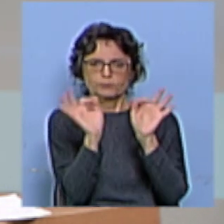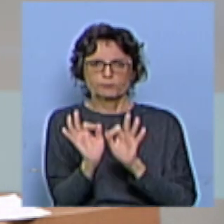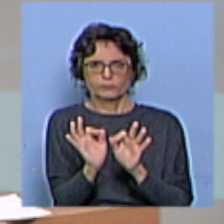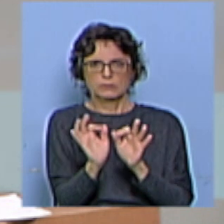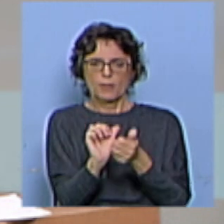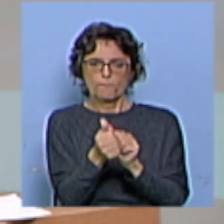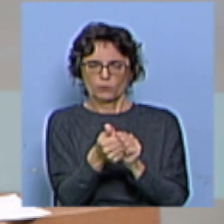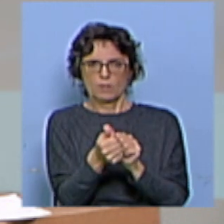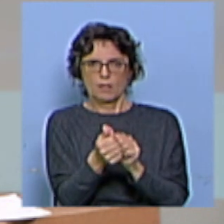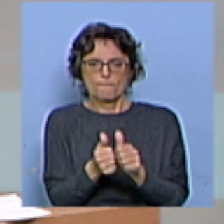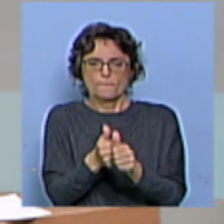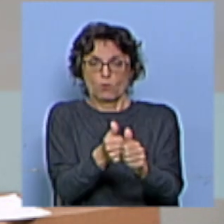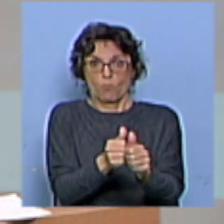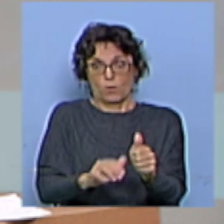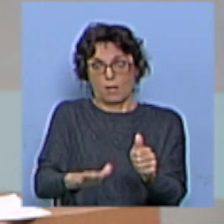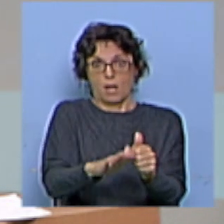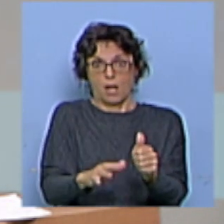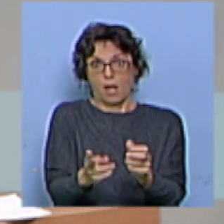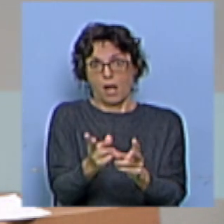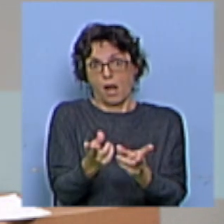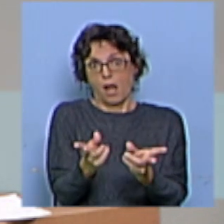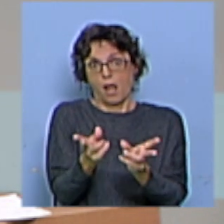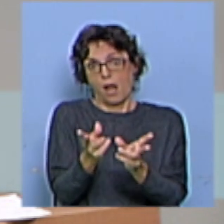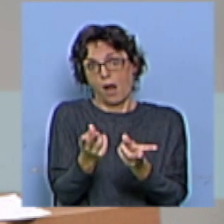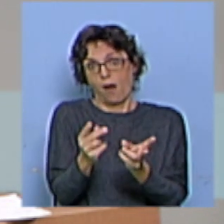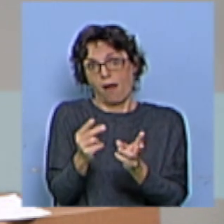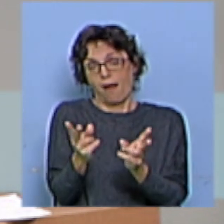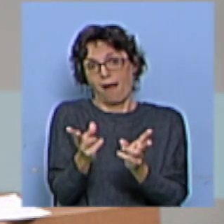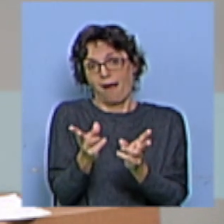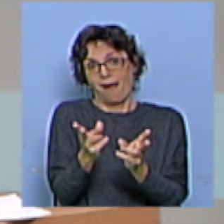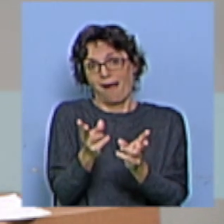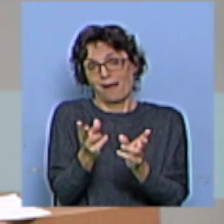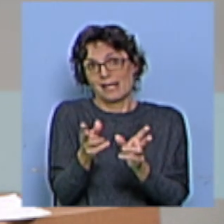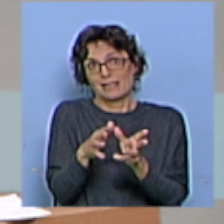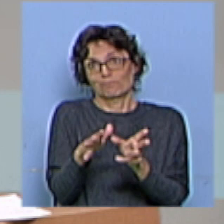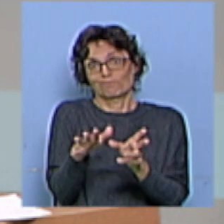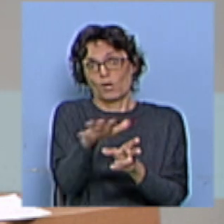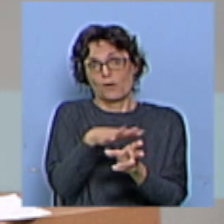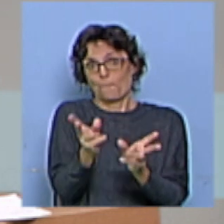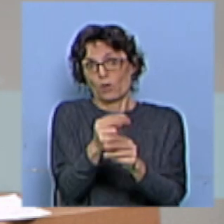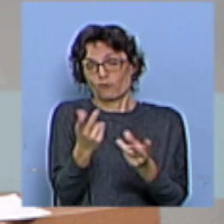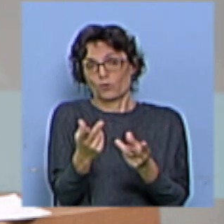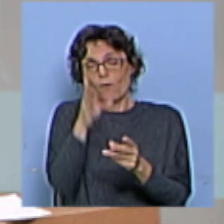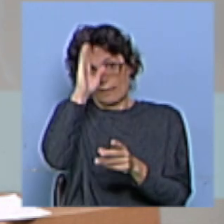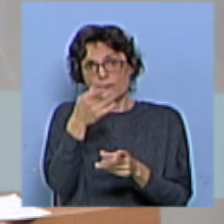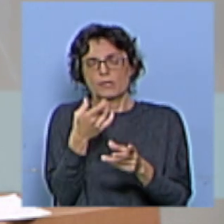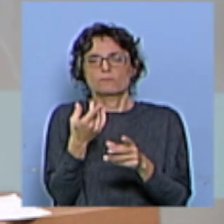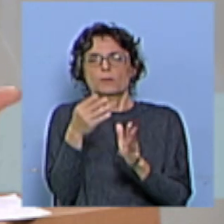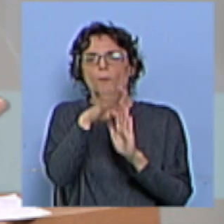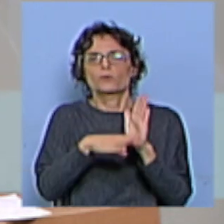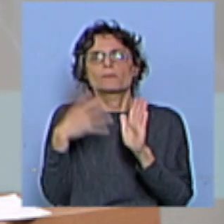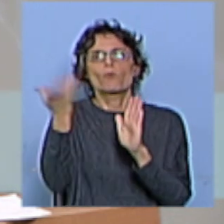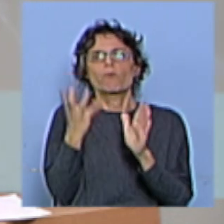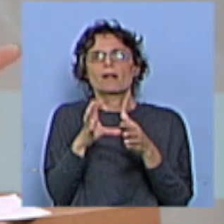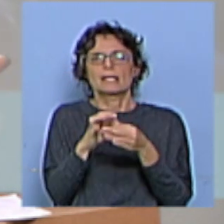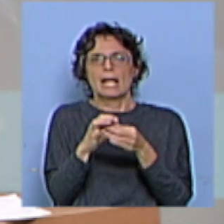Todos sabemos que muitas atividades e muita programação cultural teve que ser interrompida ou cancelada, mas justamente esse reajuste